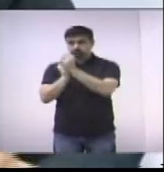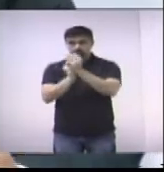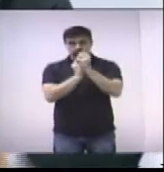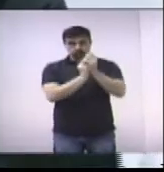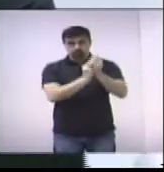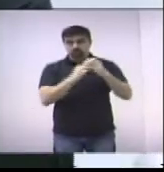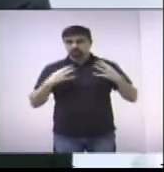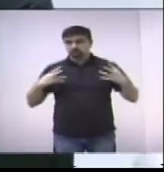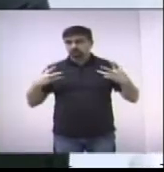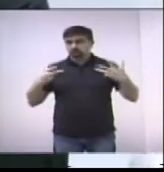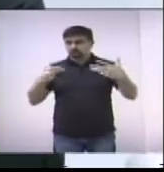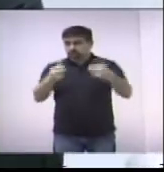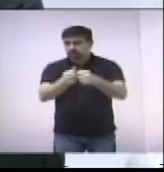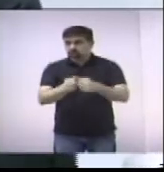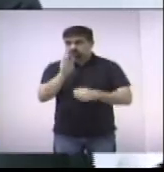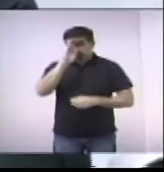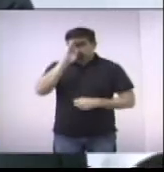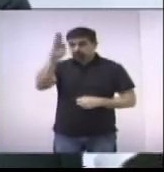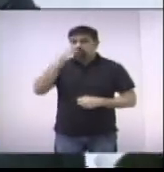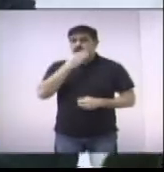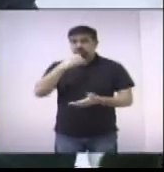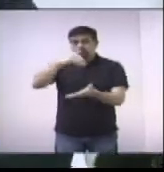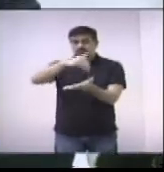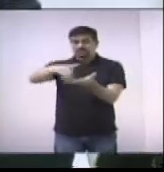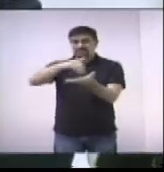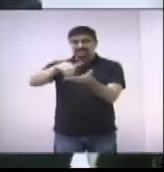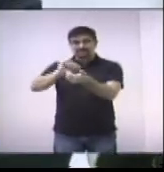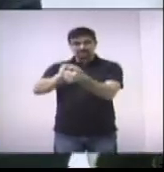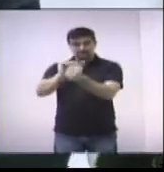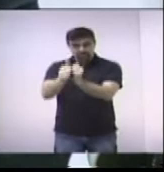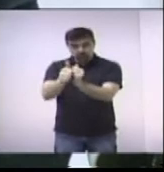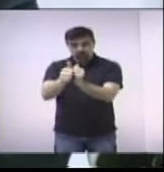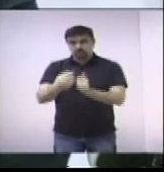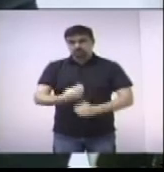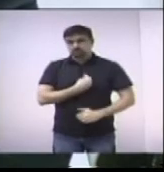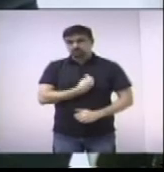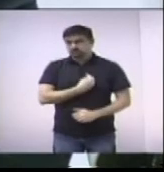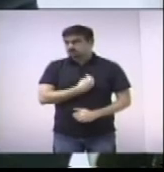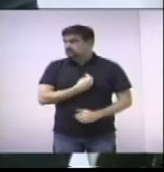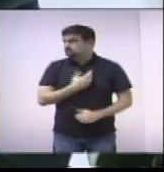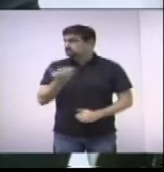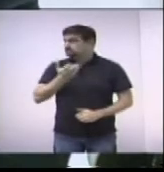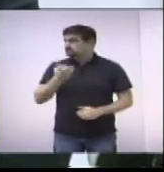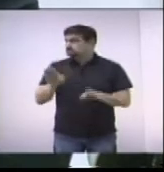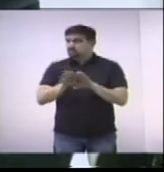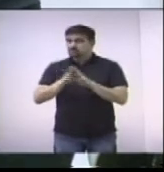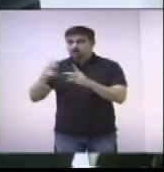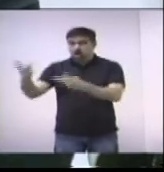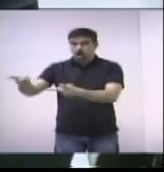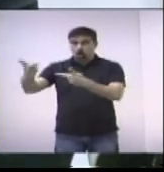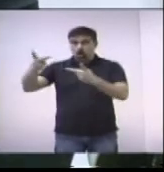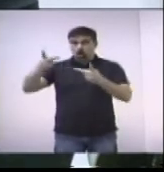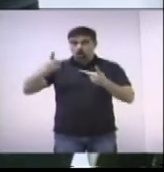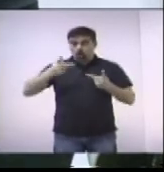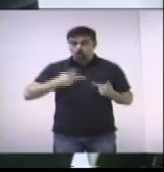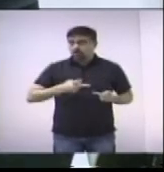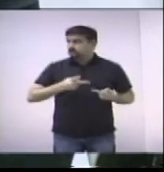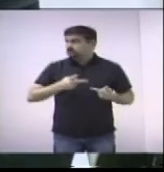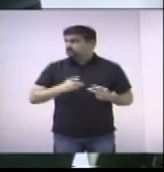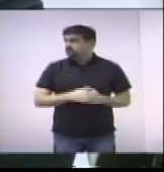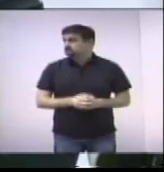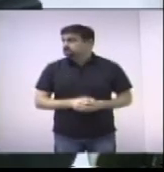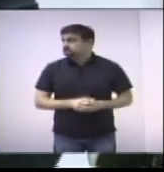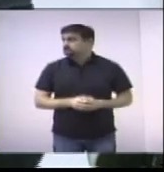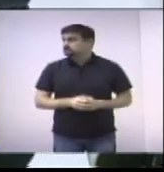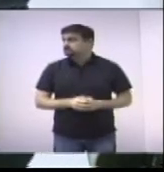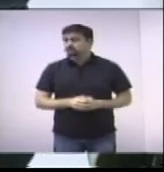do secretário de Esporte Salvador Montoro. Eu só queria estender o convite aqui para